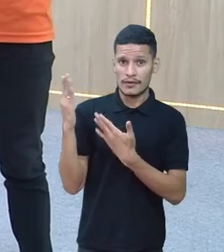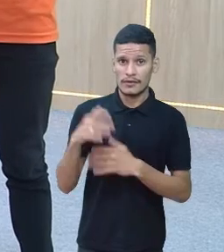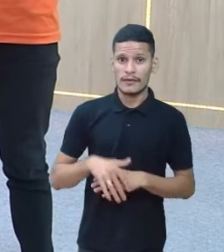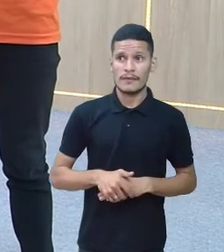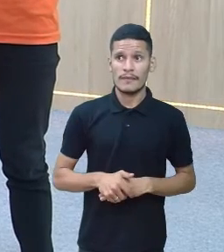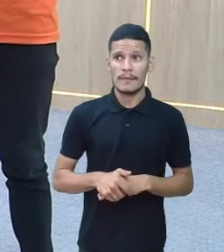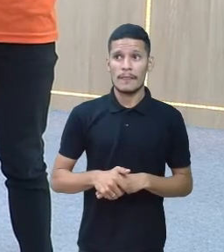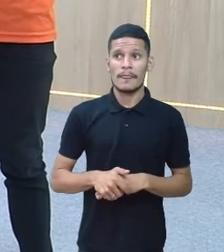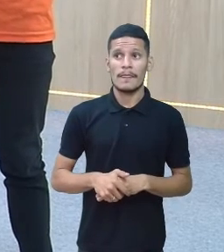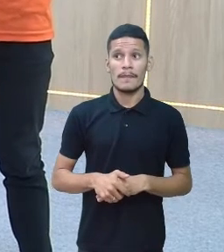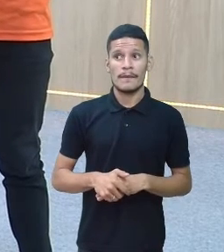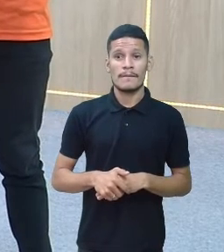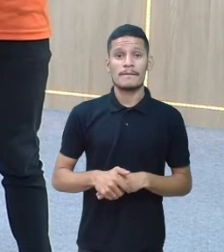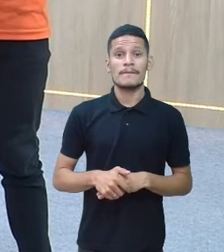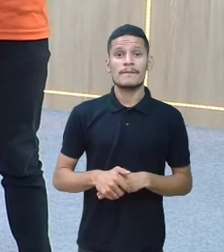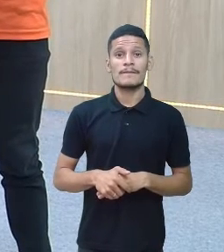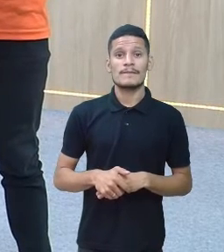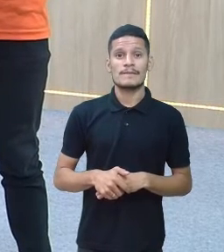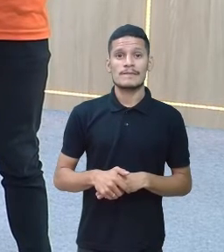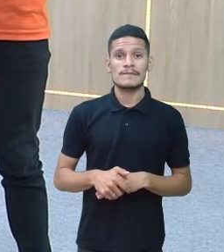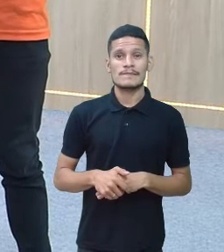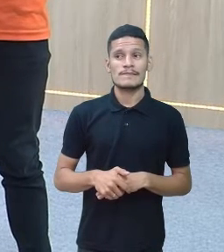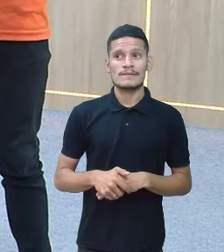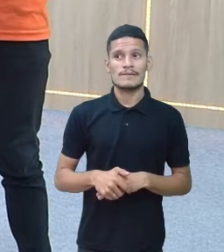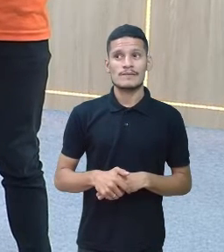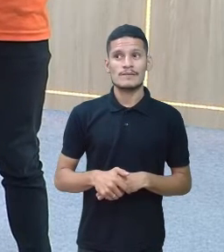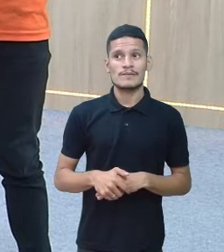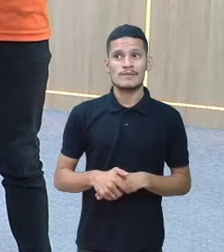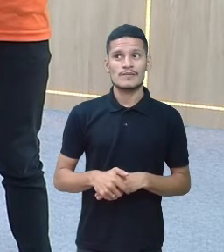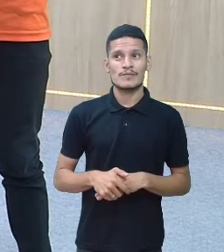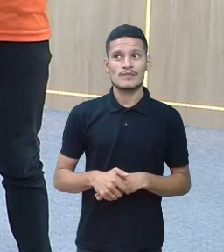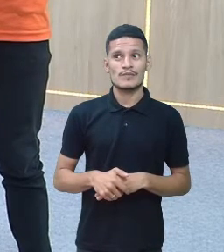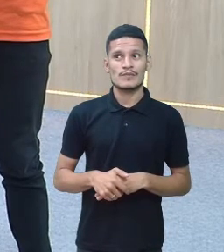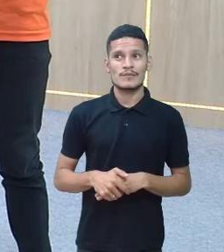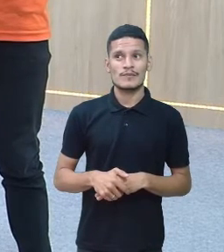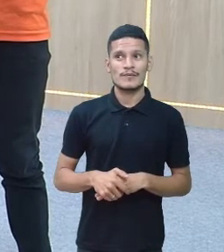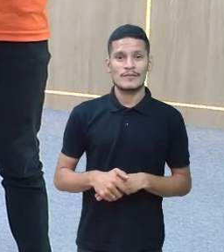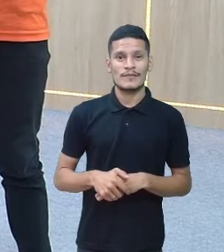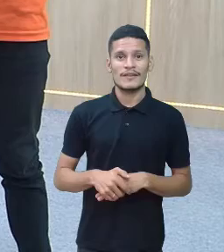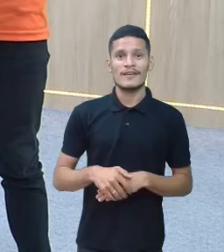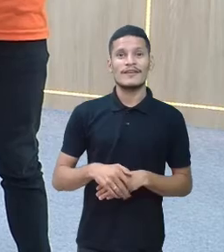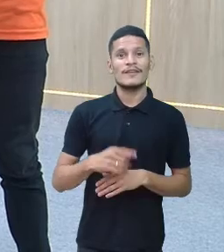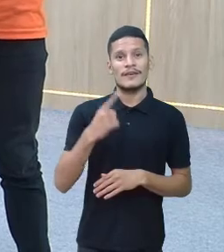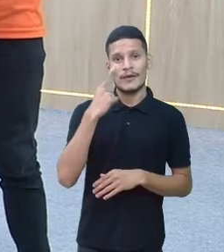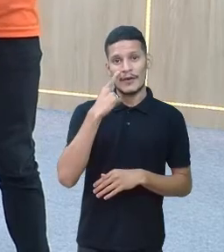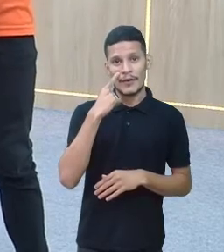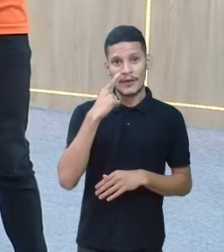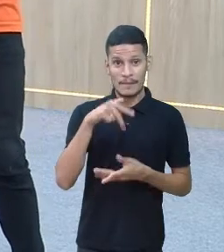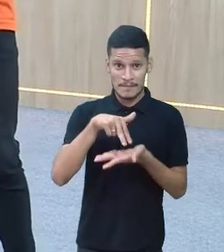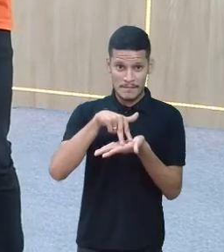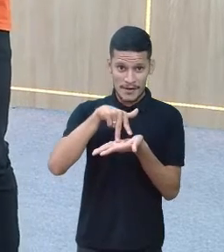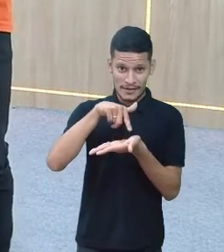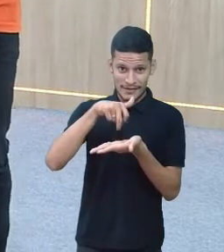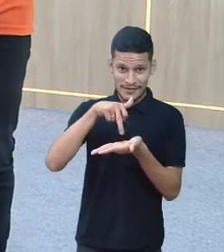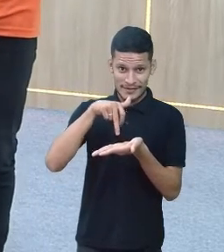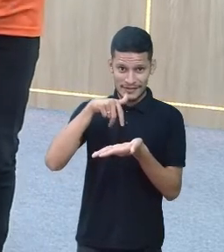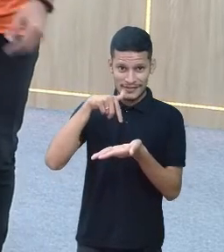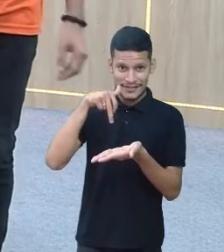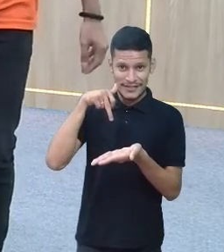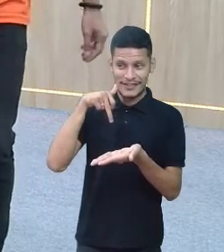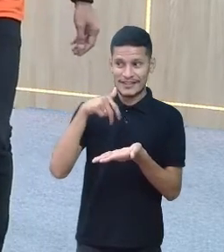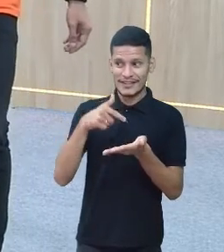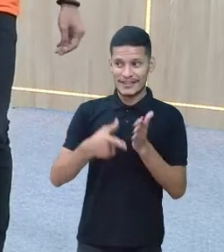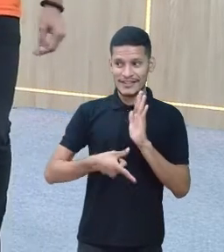Olha aí. Vem um pouquinho. Vai. Faz o passinho do Michael Jackson. Dá um walk pra trás.